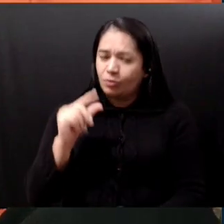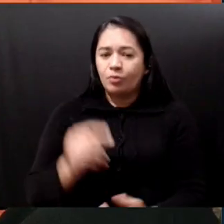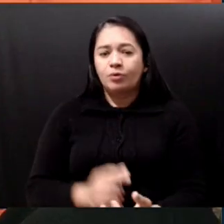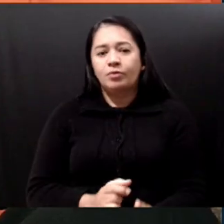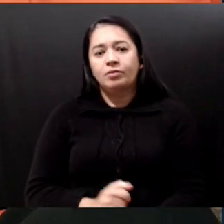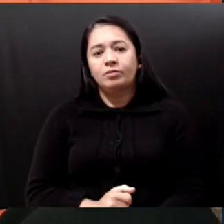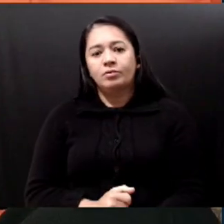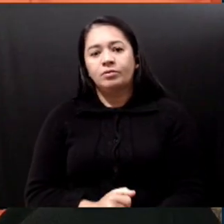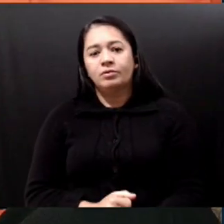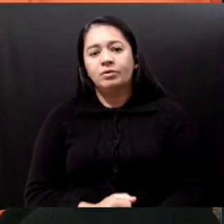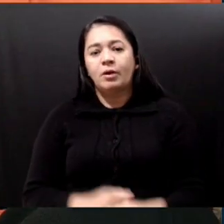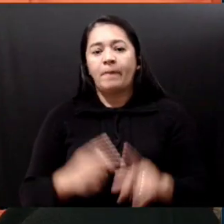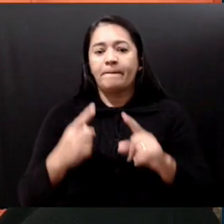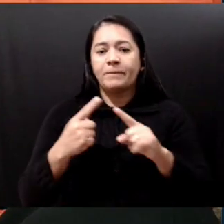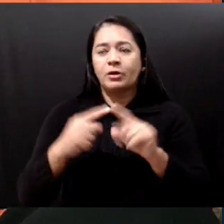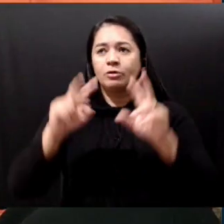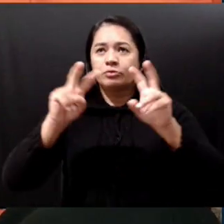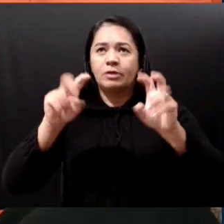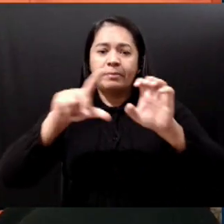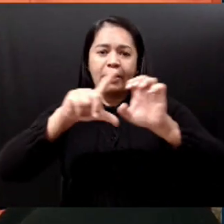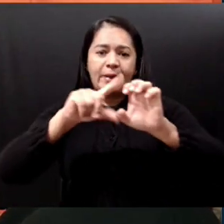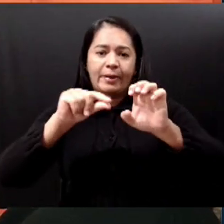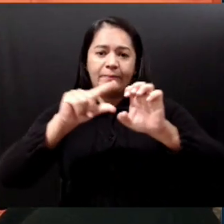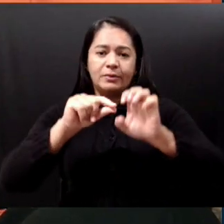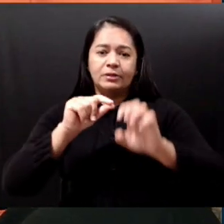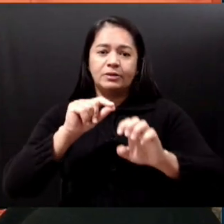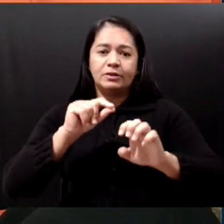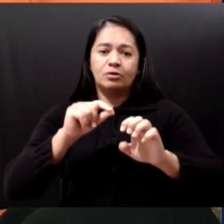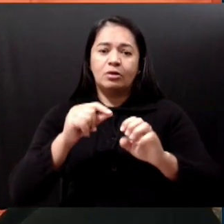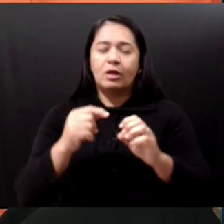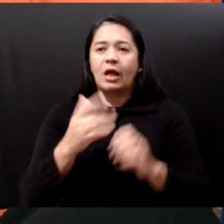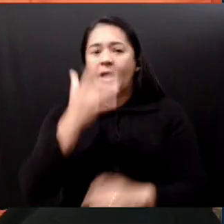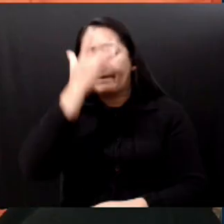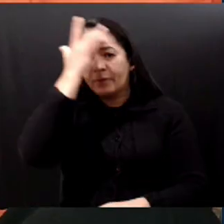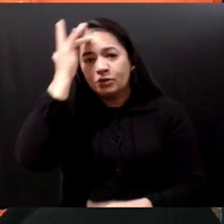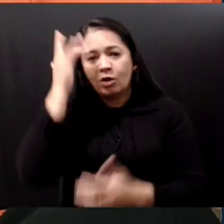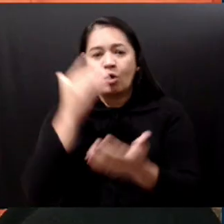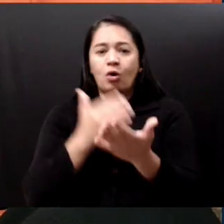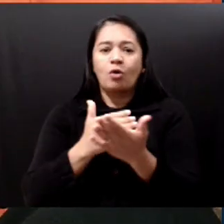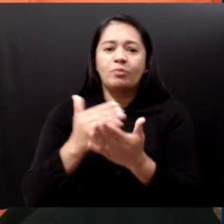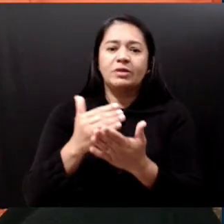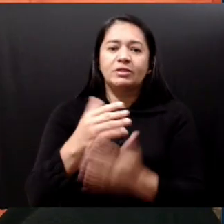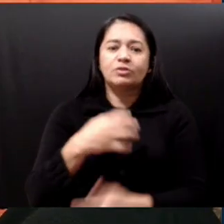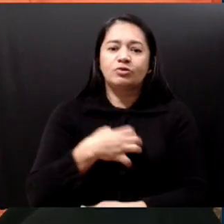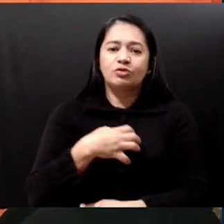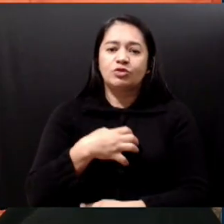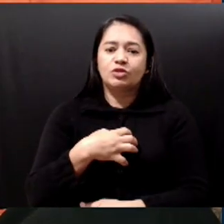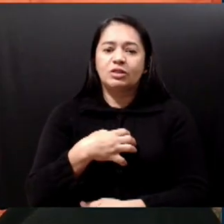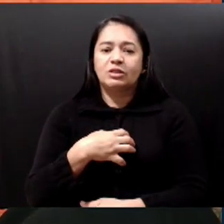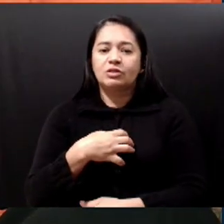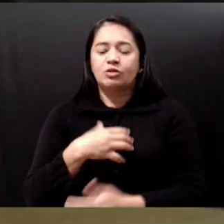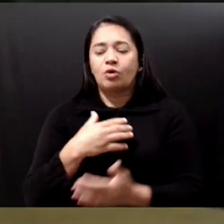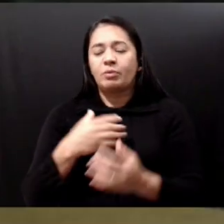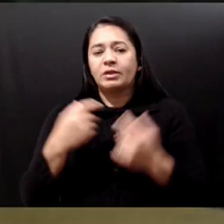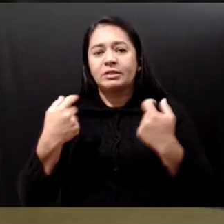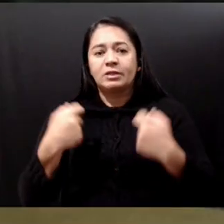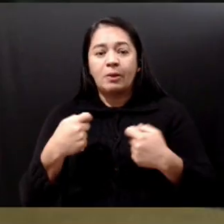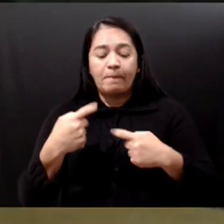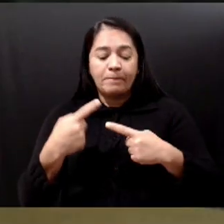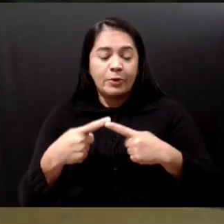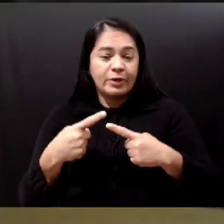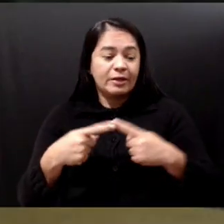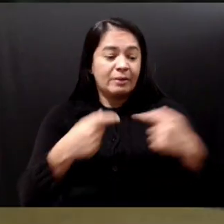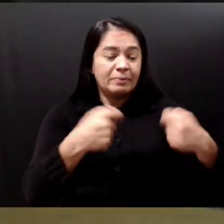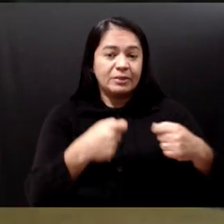empreendedorismo, porque muita gente começa a empreender, na maioria das vezes, é pela necessidade. A gente pode lembrar, na Uhum. época da pandemia,